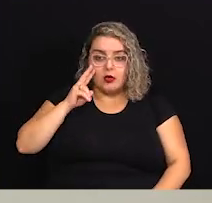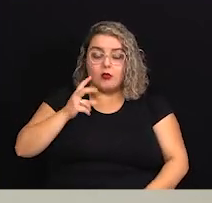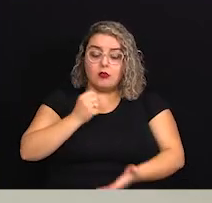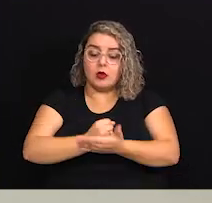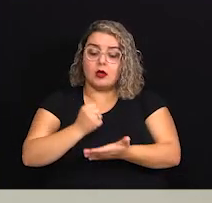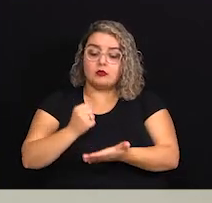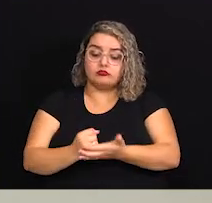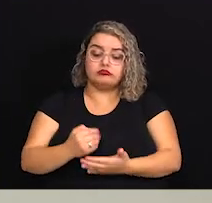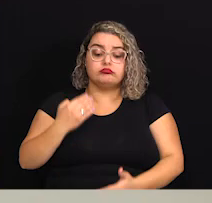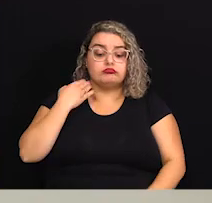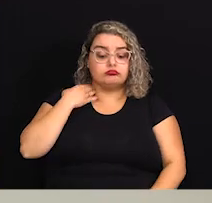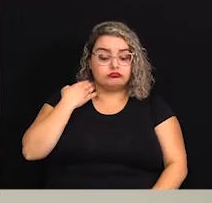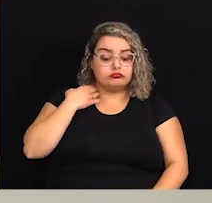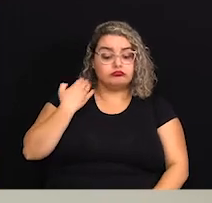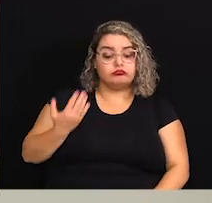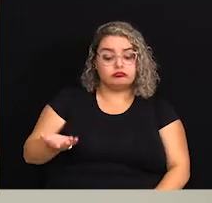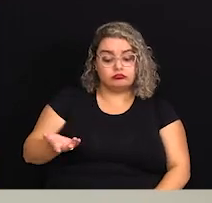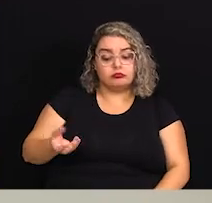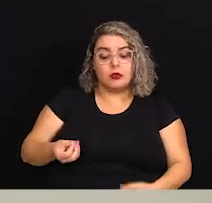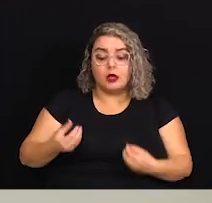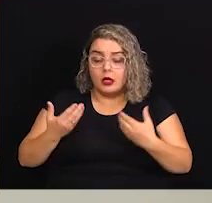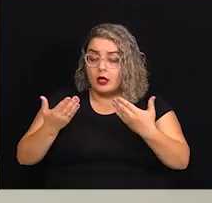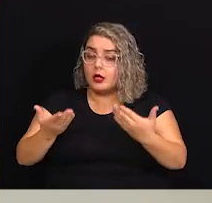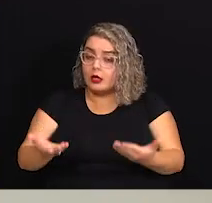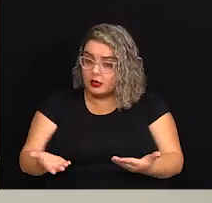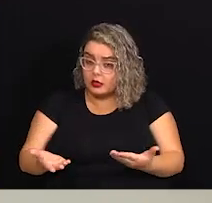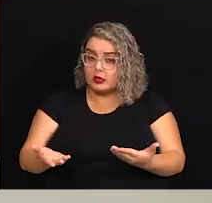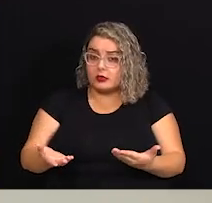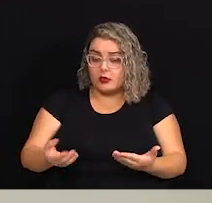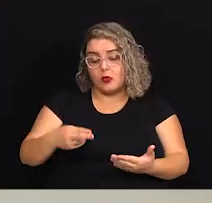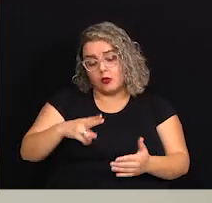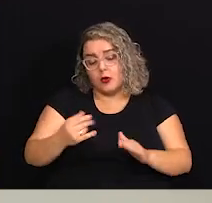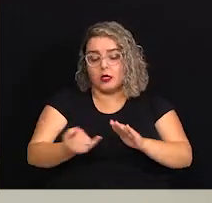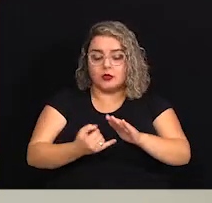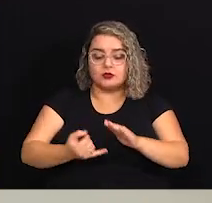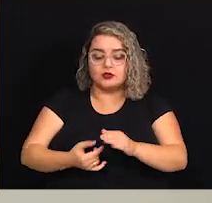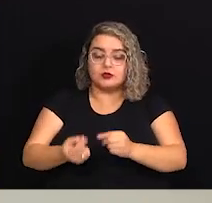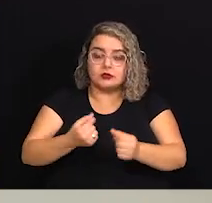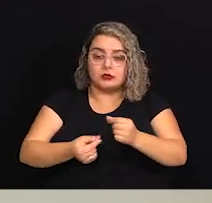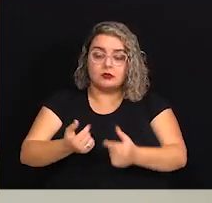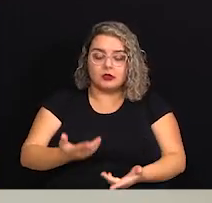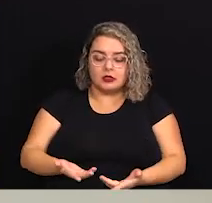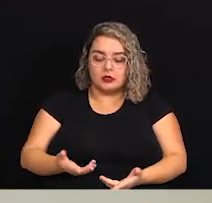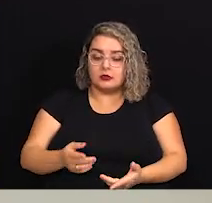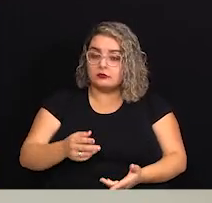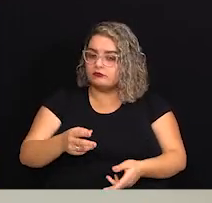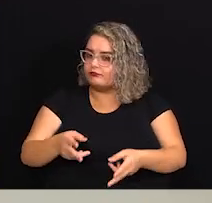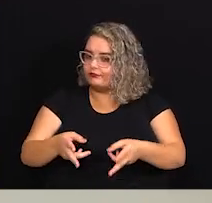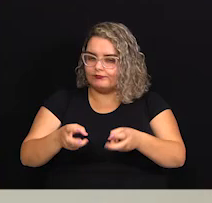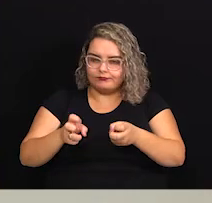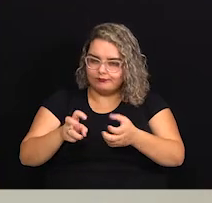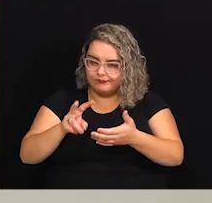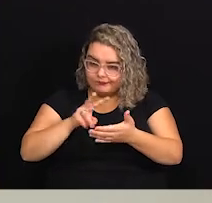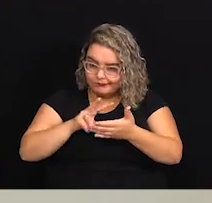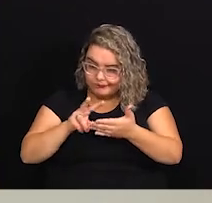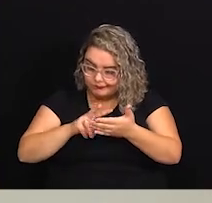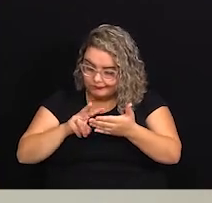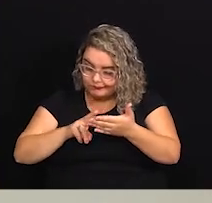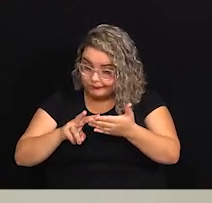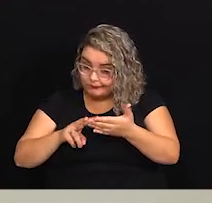no contrato que o banco está fornecendo ou a instituição financeira e não percebe nas letras